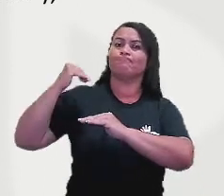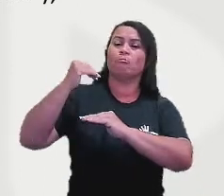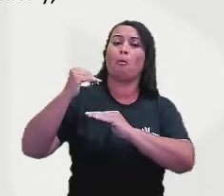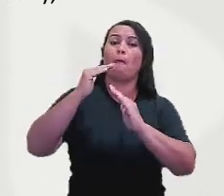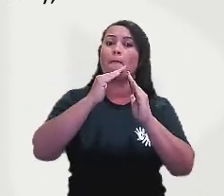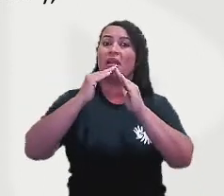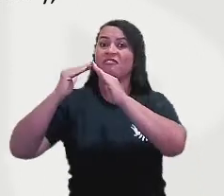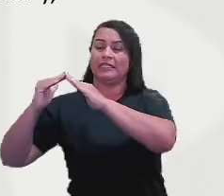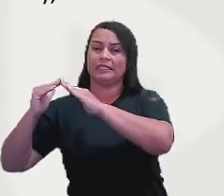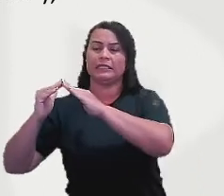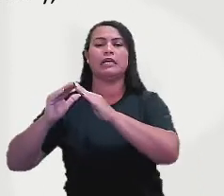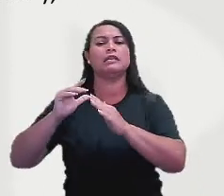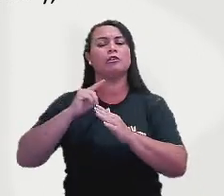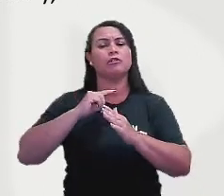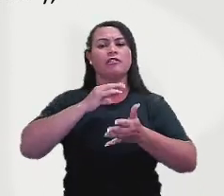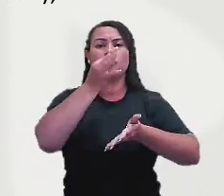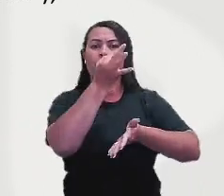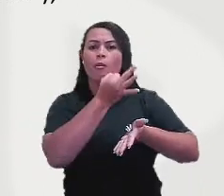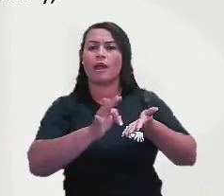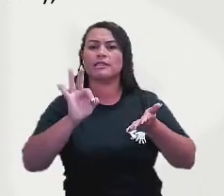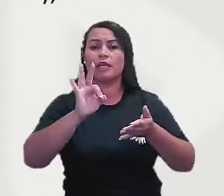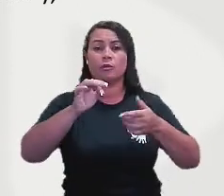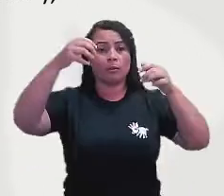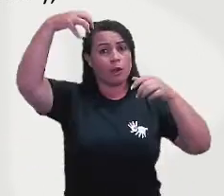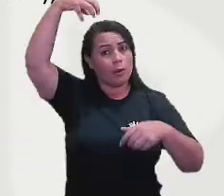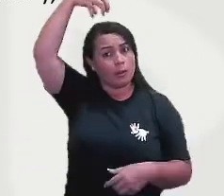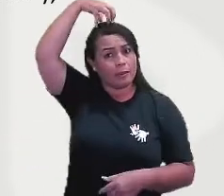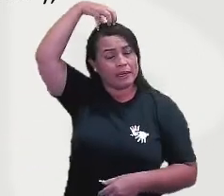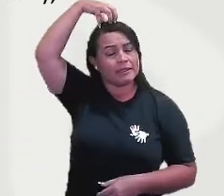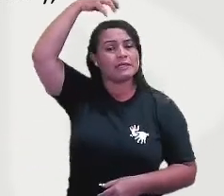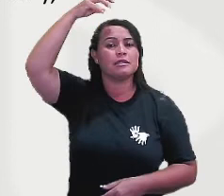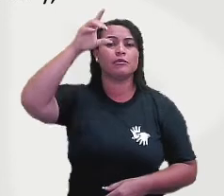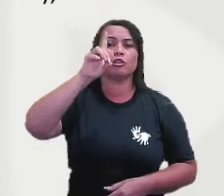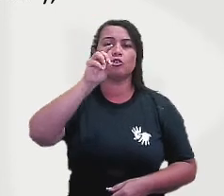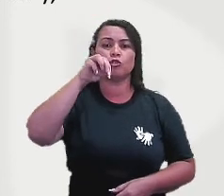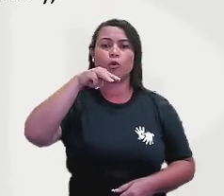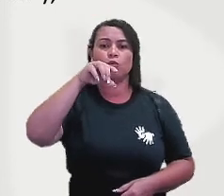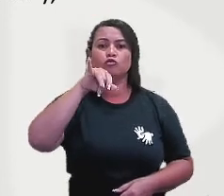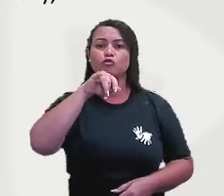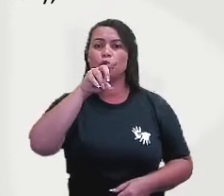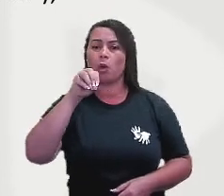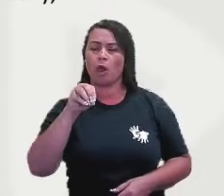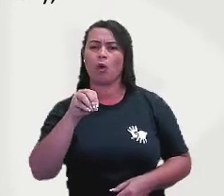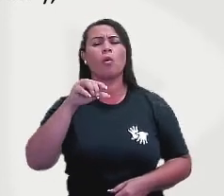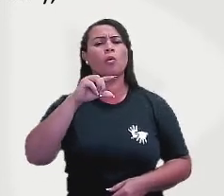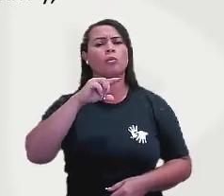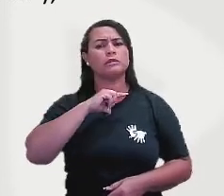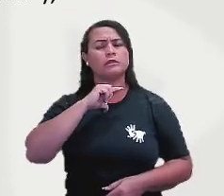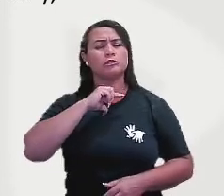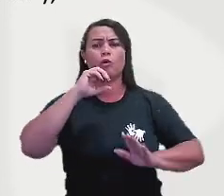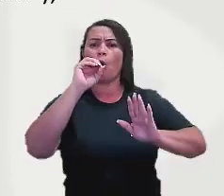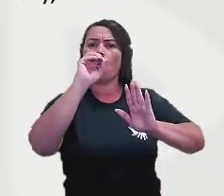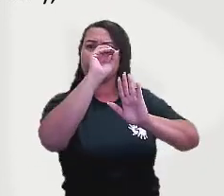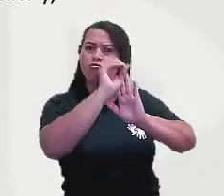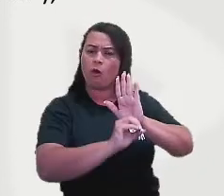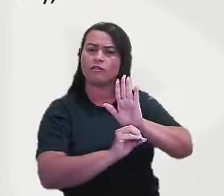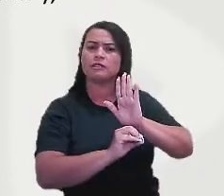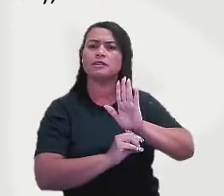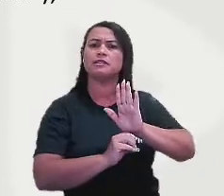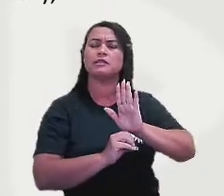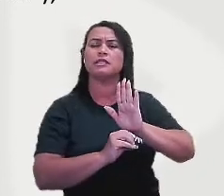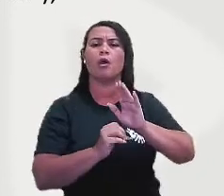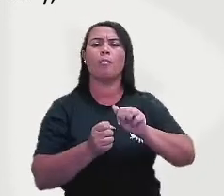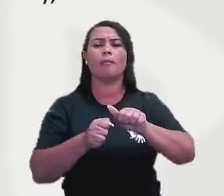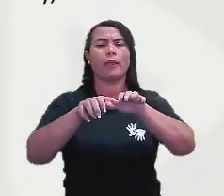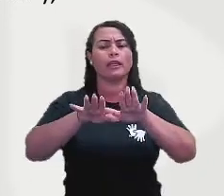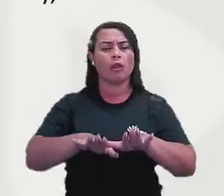Alvará assinado pelo então príncipe regente Dom João. Categoria oficialmente instalada em